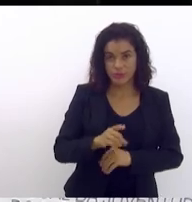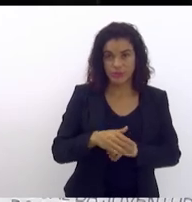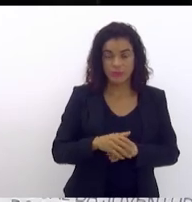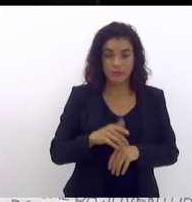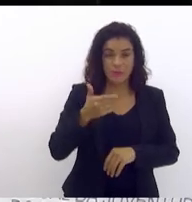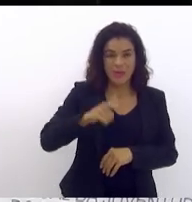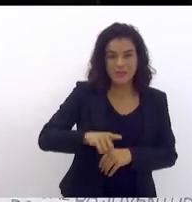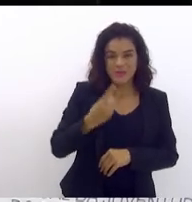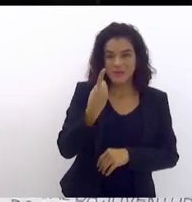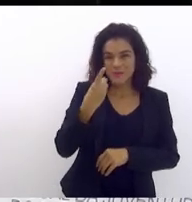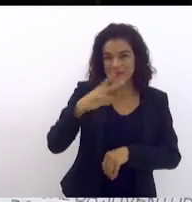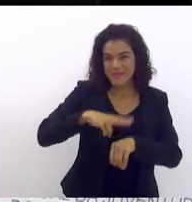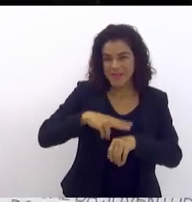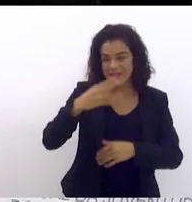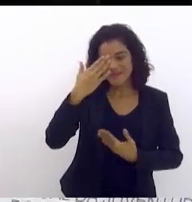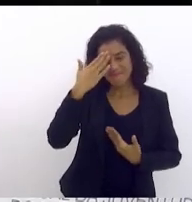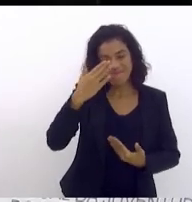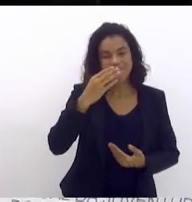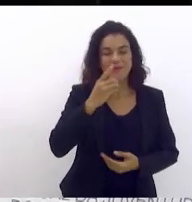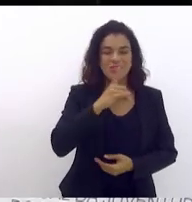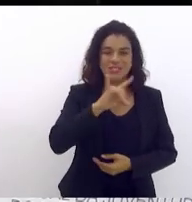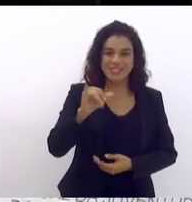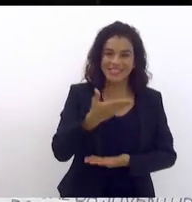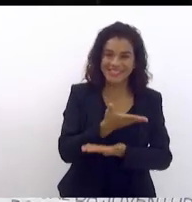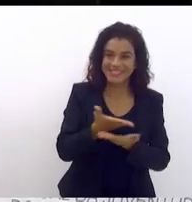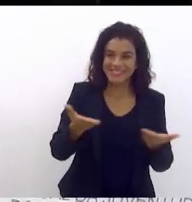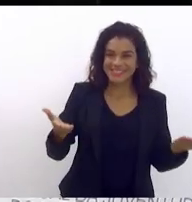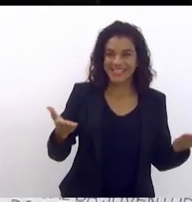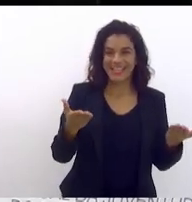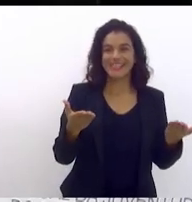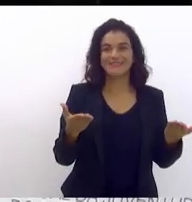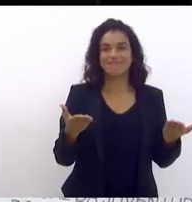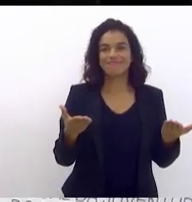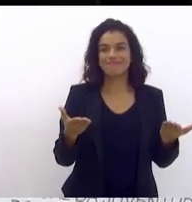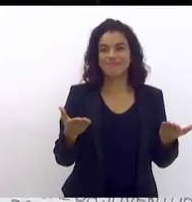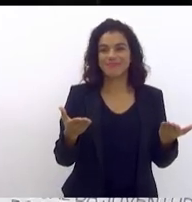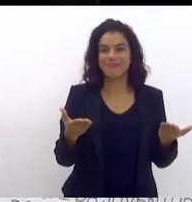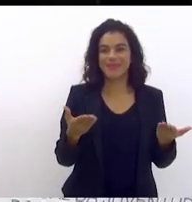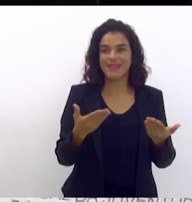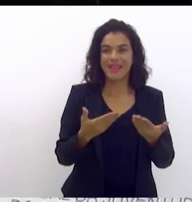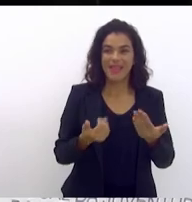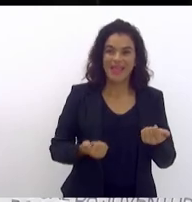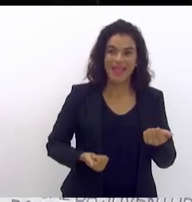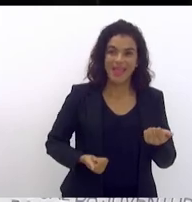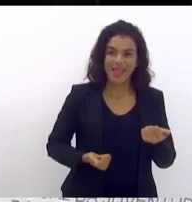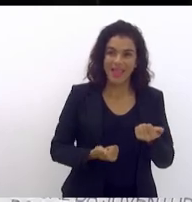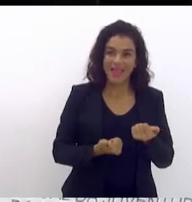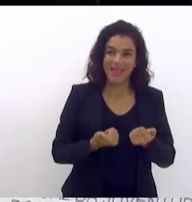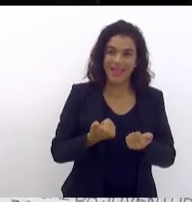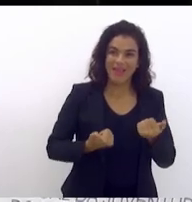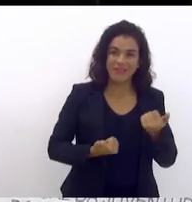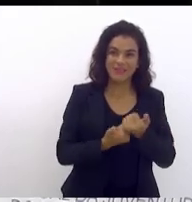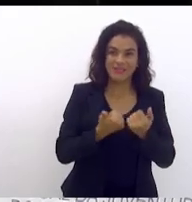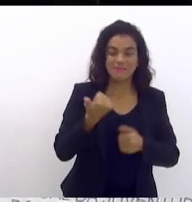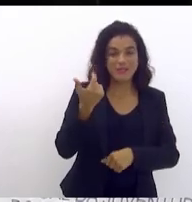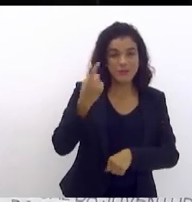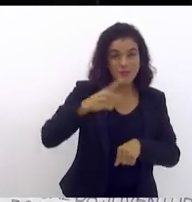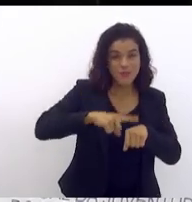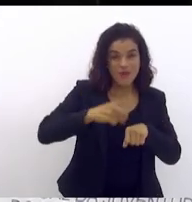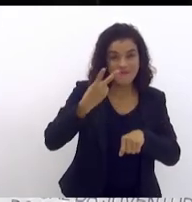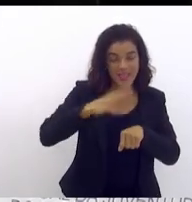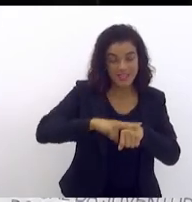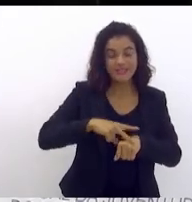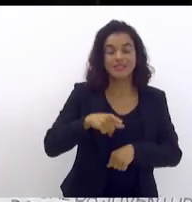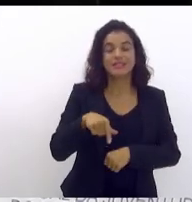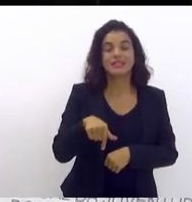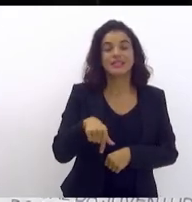mais uma vez bom dia a todos e todas deixo aqui o meu carinho nessa manhã reforçando que mais uma vez a juventude